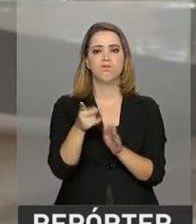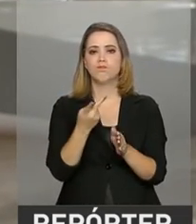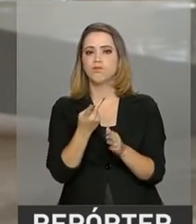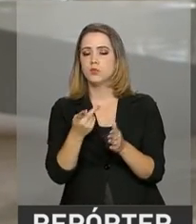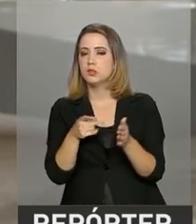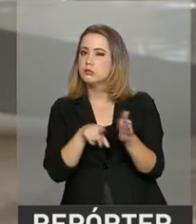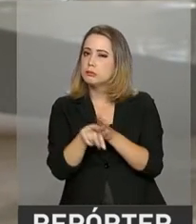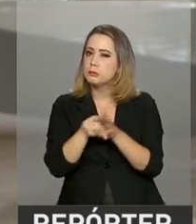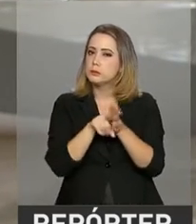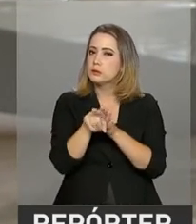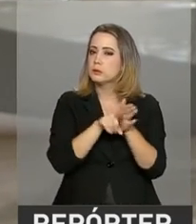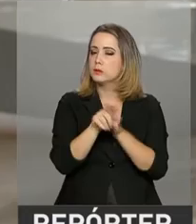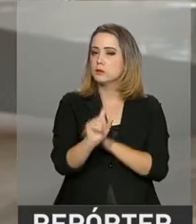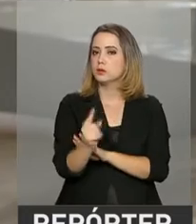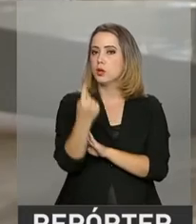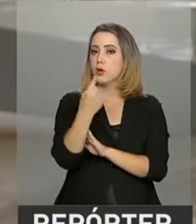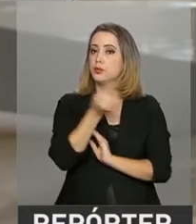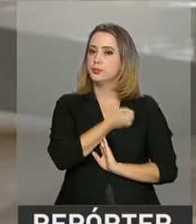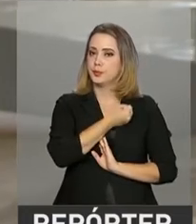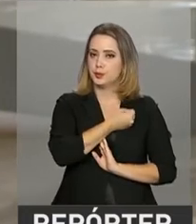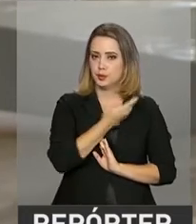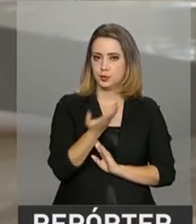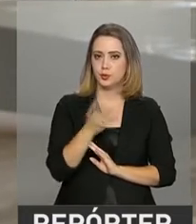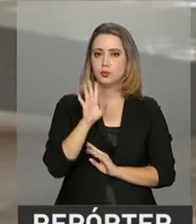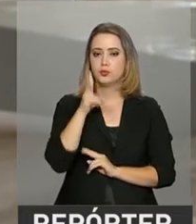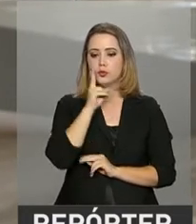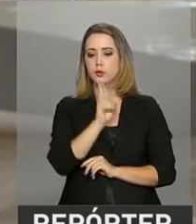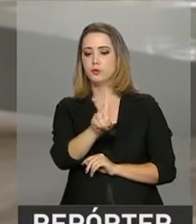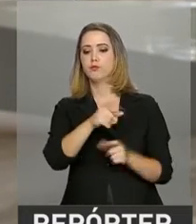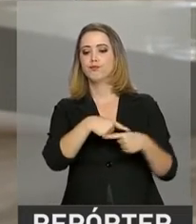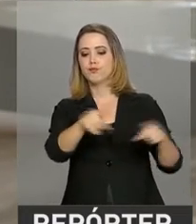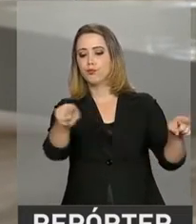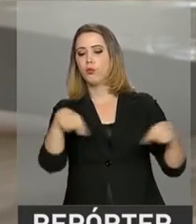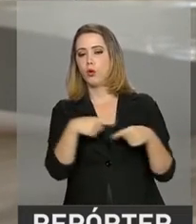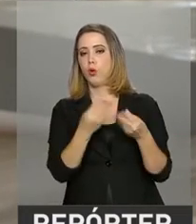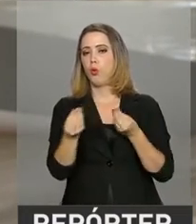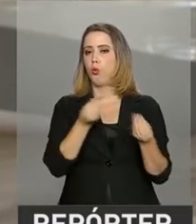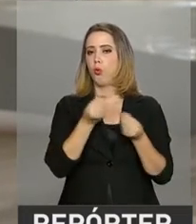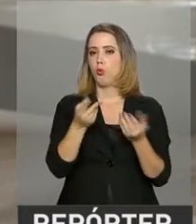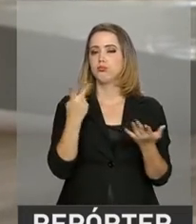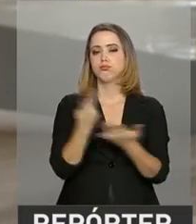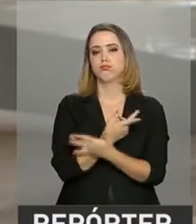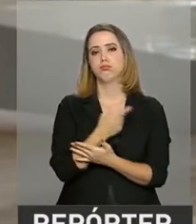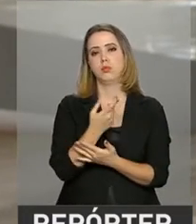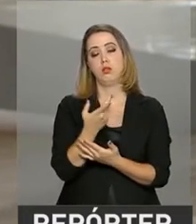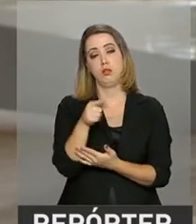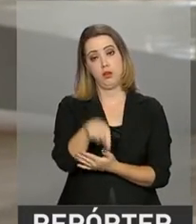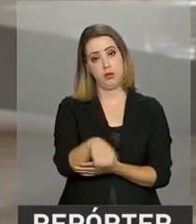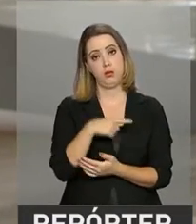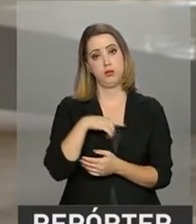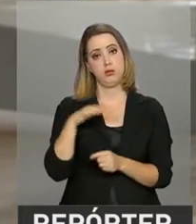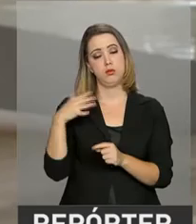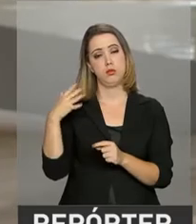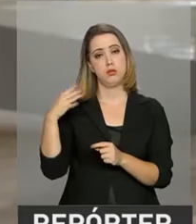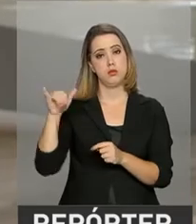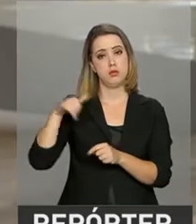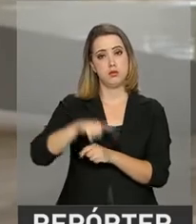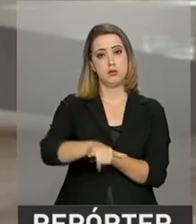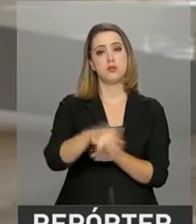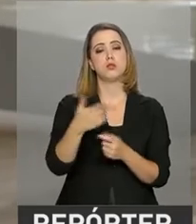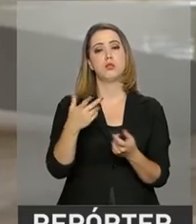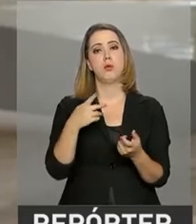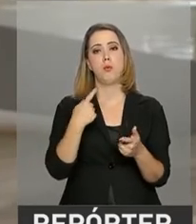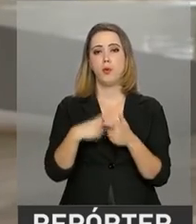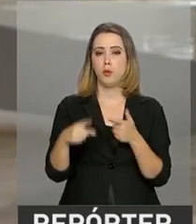dados por exemplo analisar os destroços da aeronave também vão fazer uma análise sobre supostas falhas